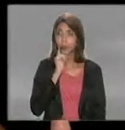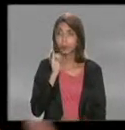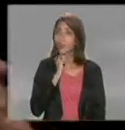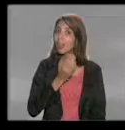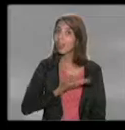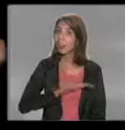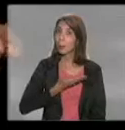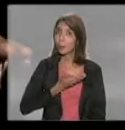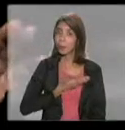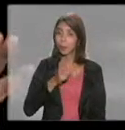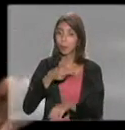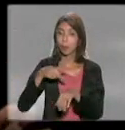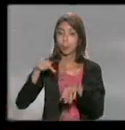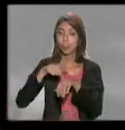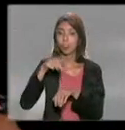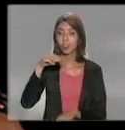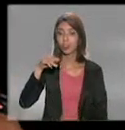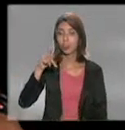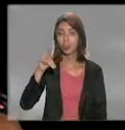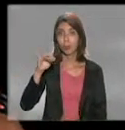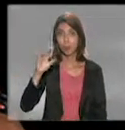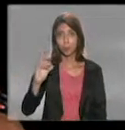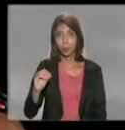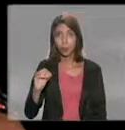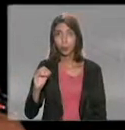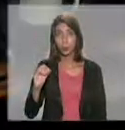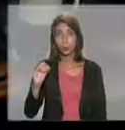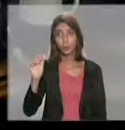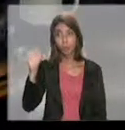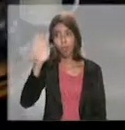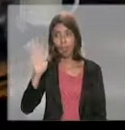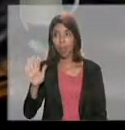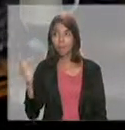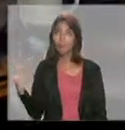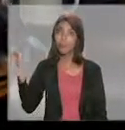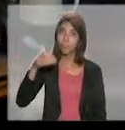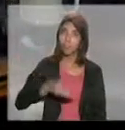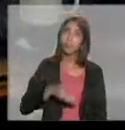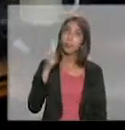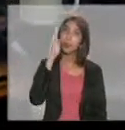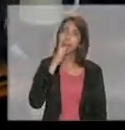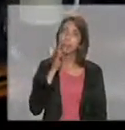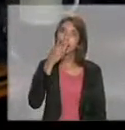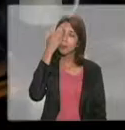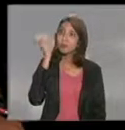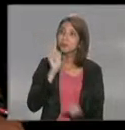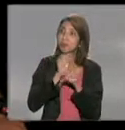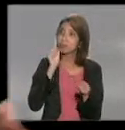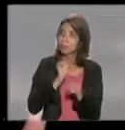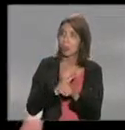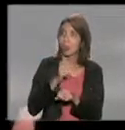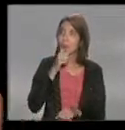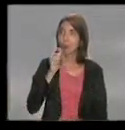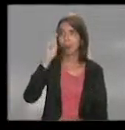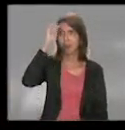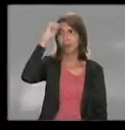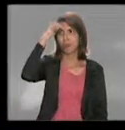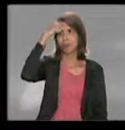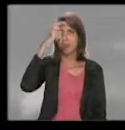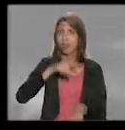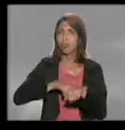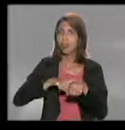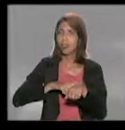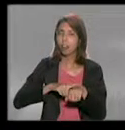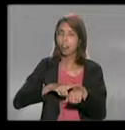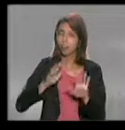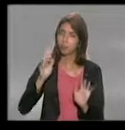esse caminho. Questão que não teve nesse... Mas até na África tem negros de traços finos? Tem, em tudo quanto é lugar. Inclusive, por exemplo, ao